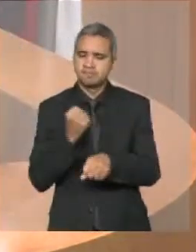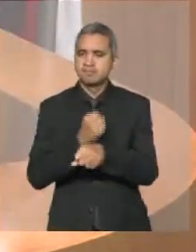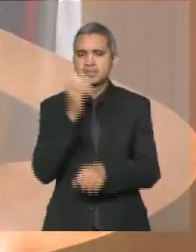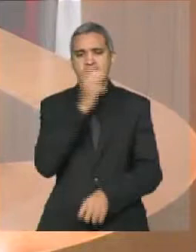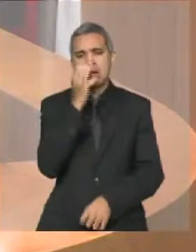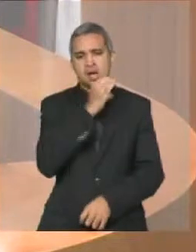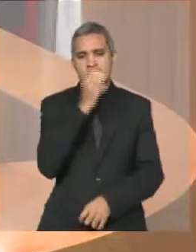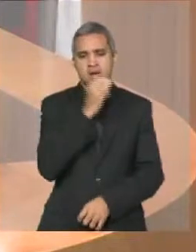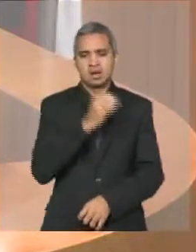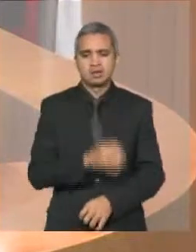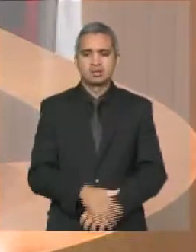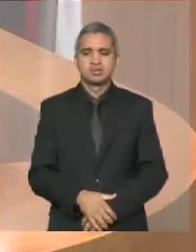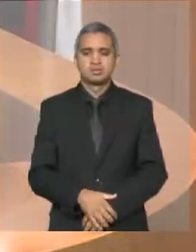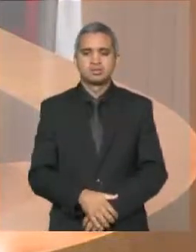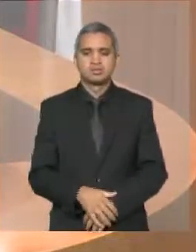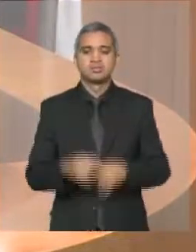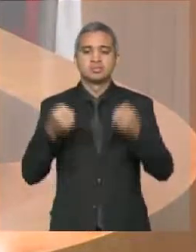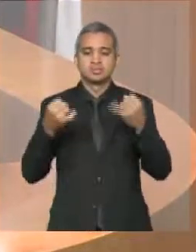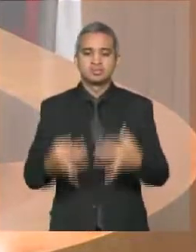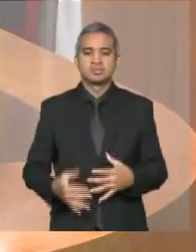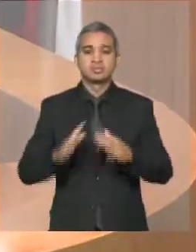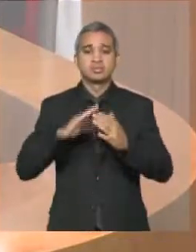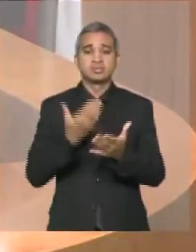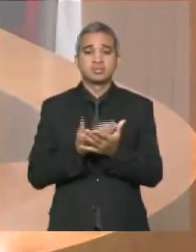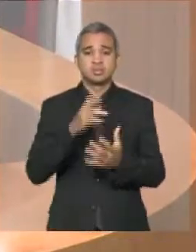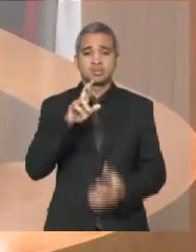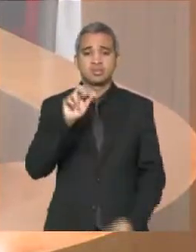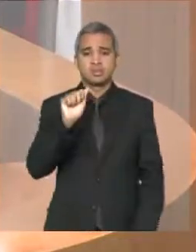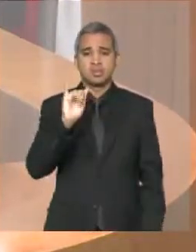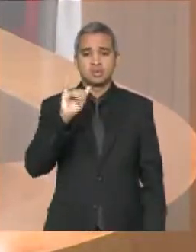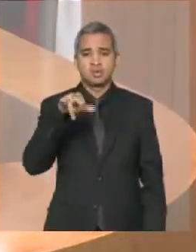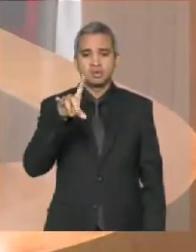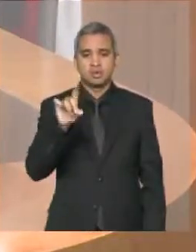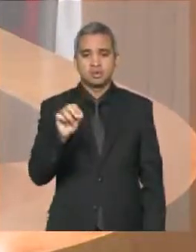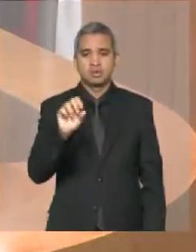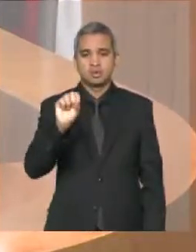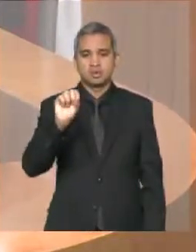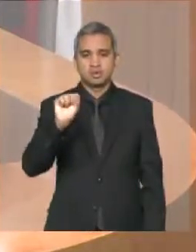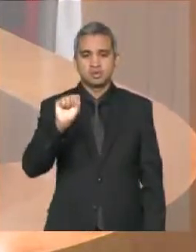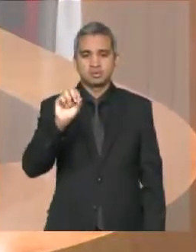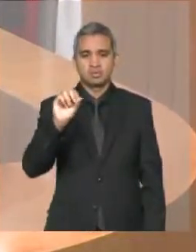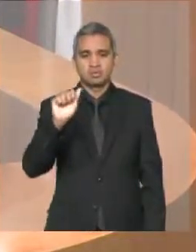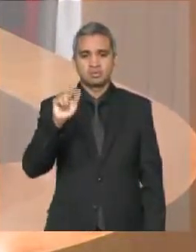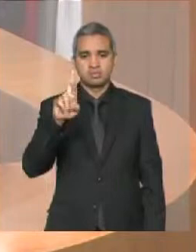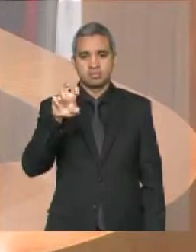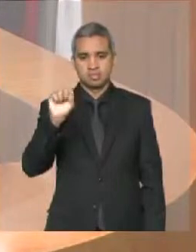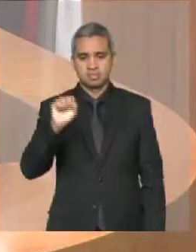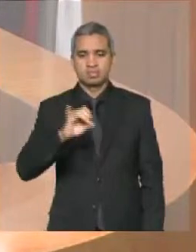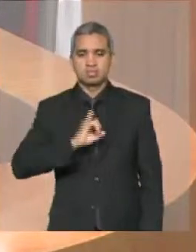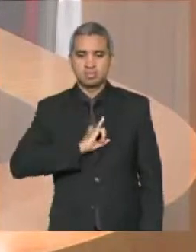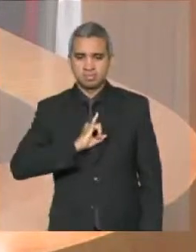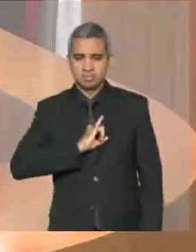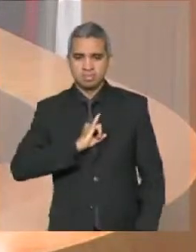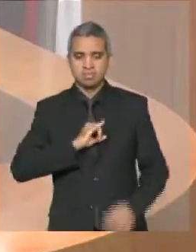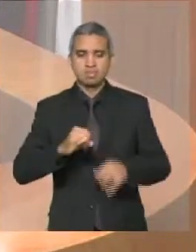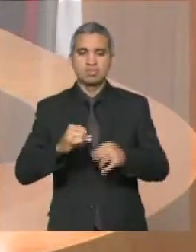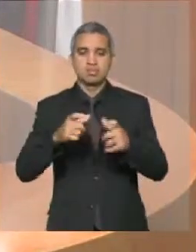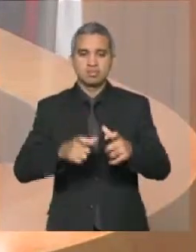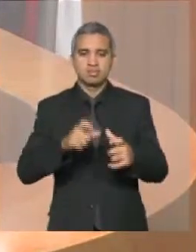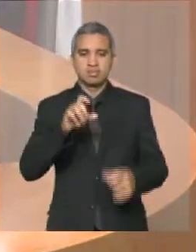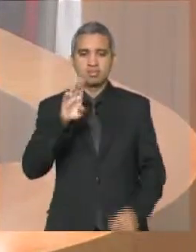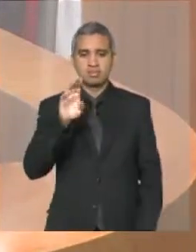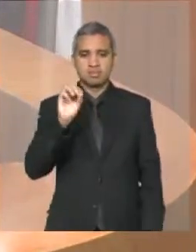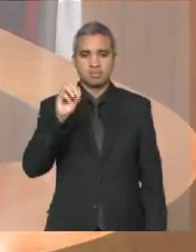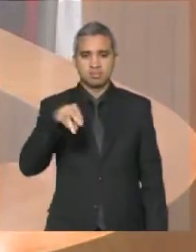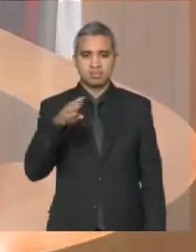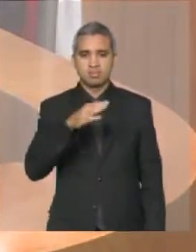E aí quero destacar a Escola Raimundo Soares, em Imperatriz, no grande bairro Bom Sucesso. Também a